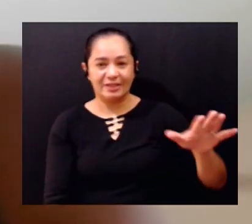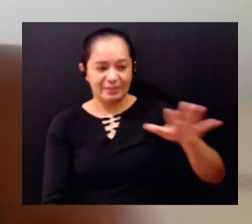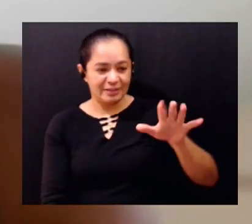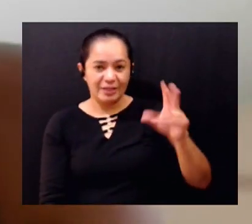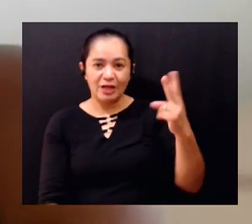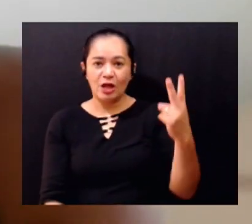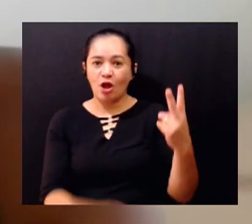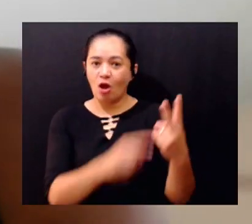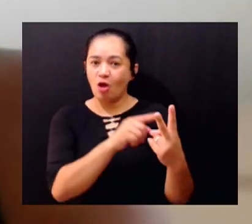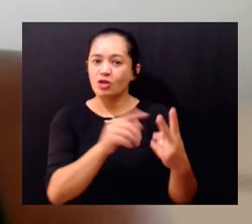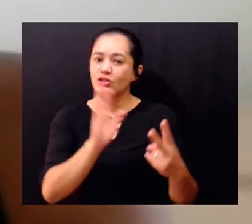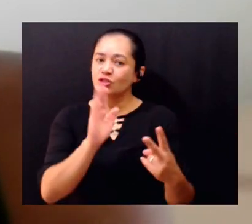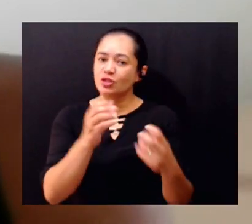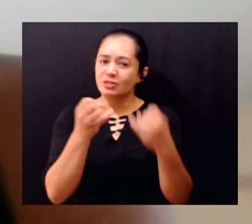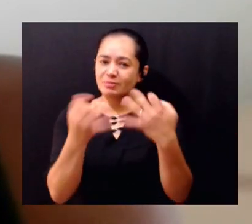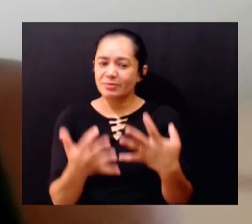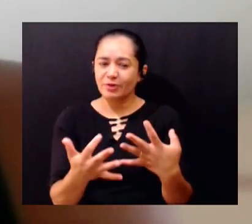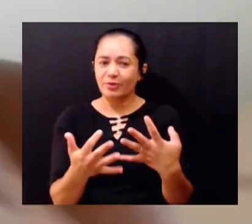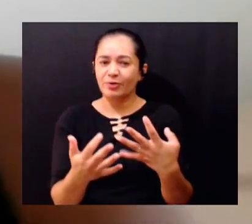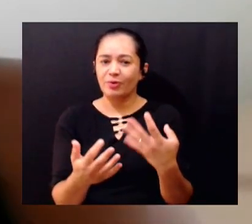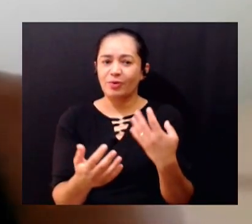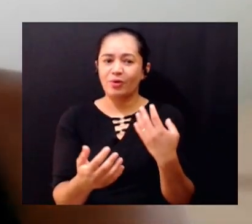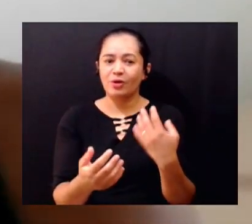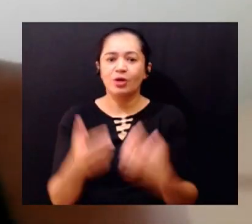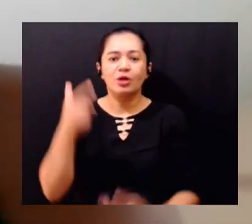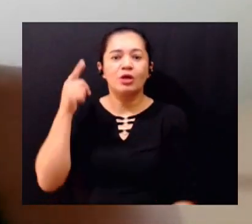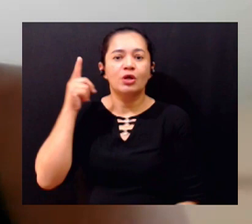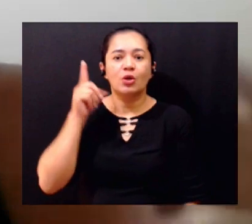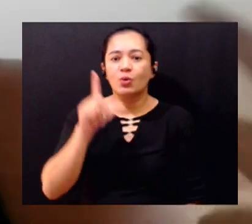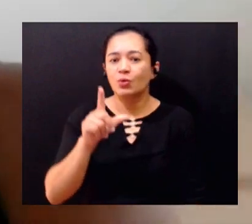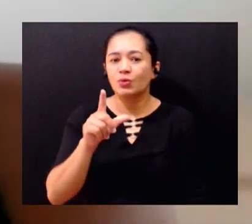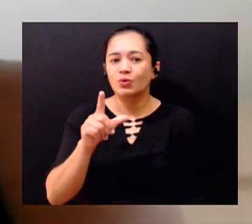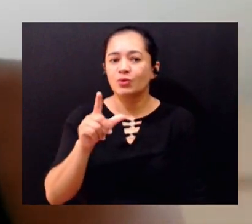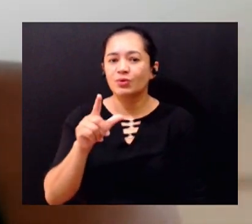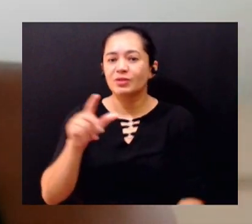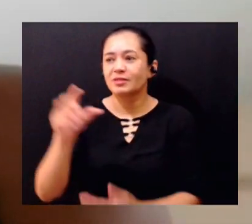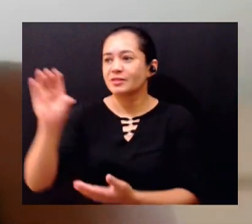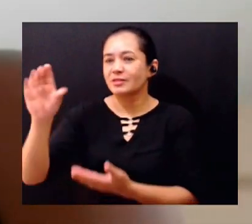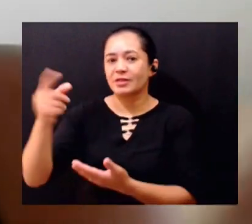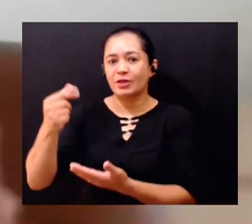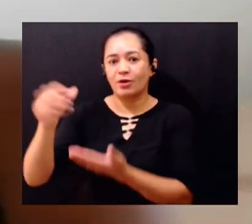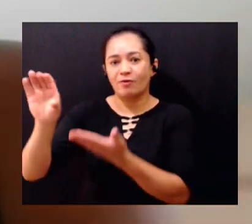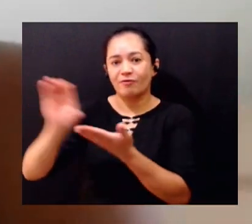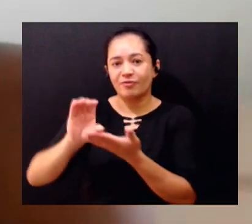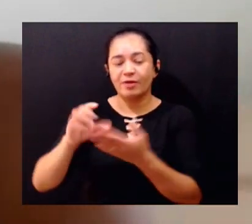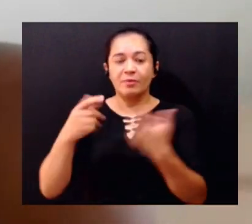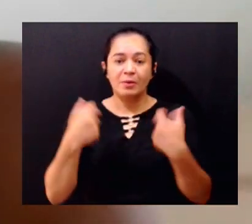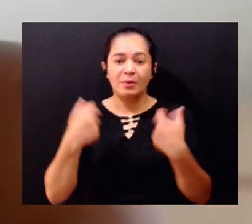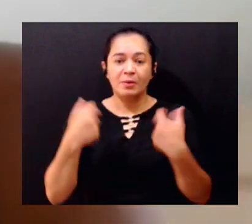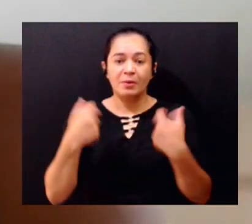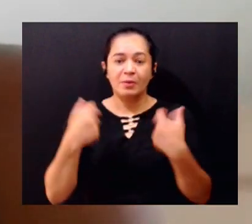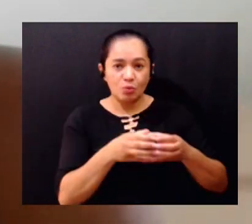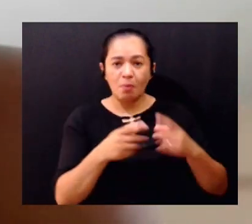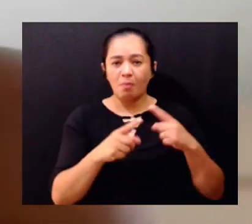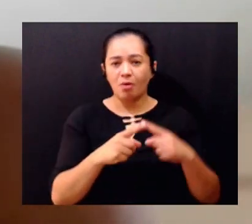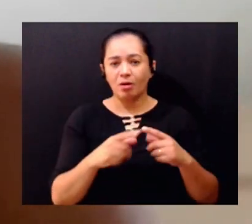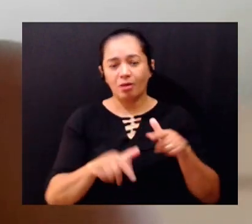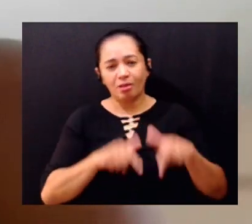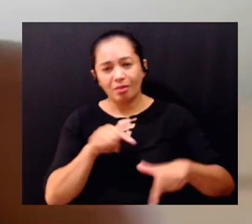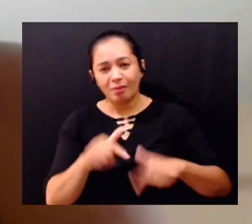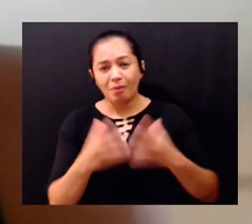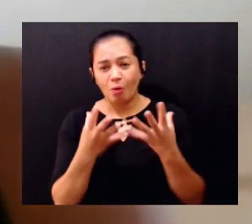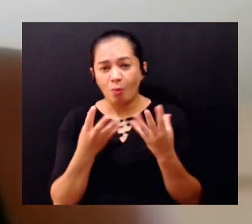contemplado no PROAC, e aí teve que montar uma equipe, porque era muito trabalho e pouco tempo para entregar o produto